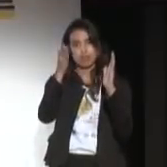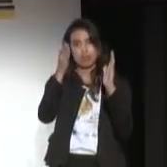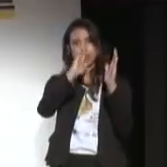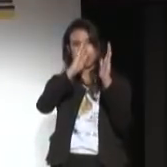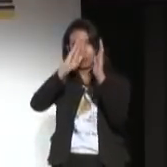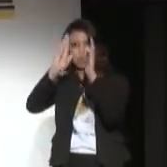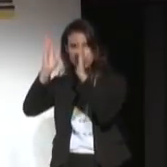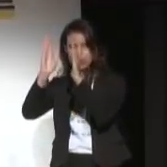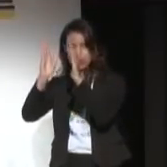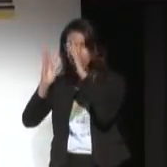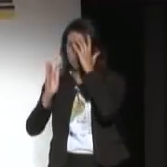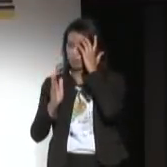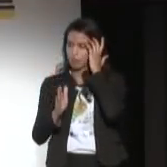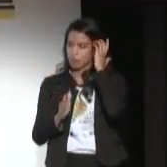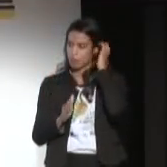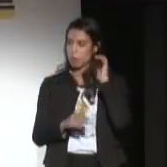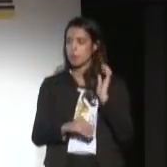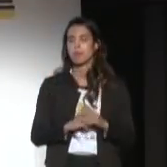precisa falar desse acervo.